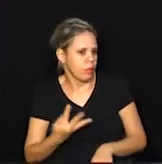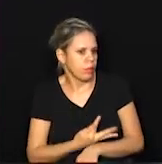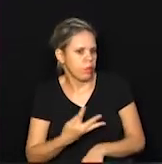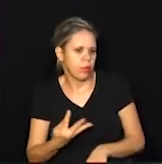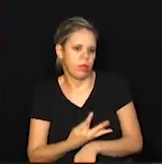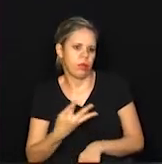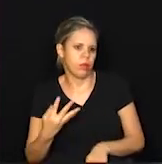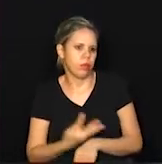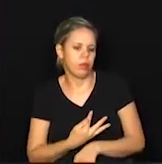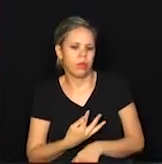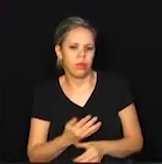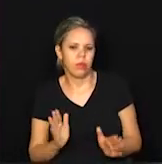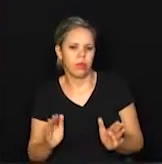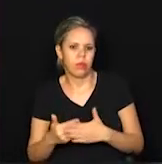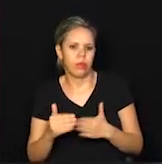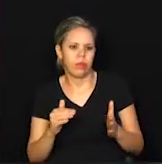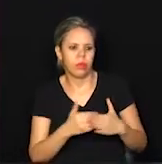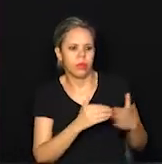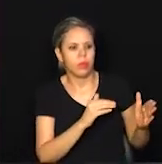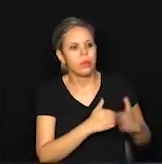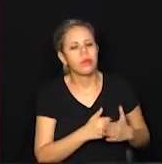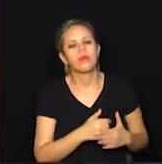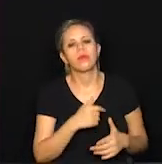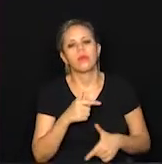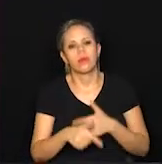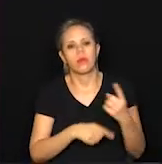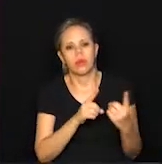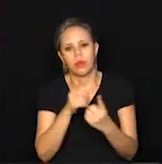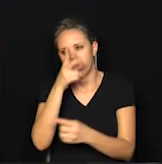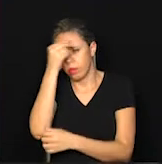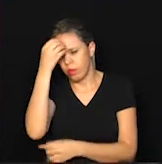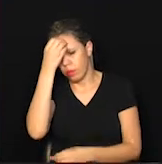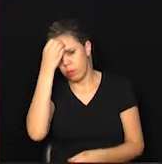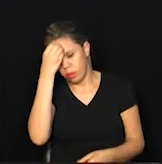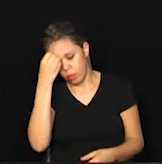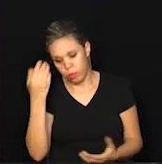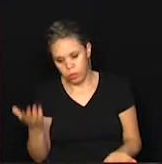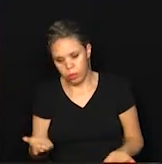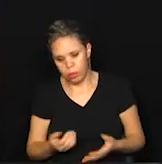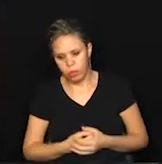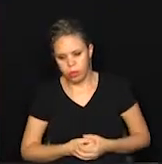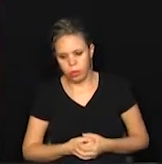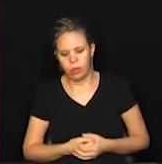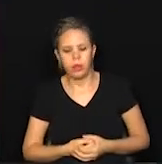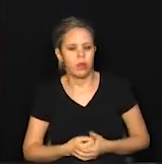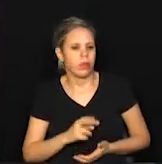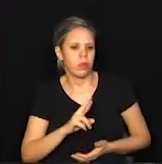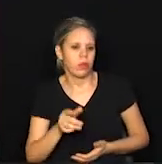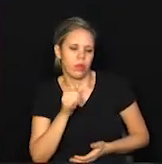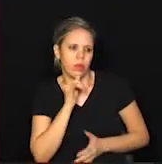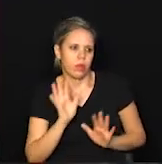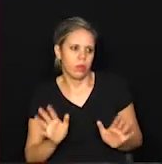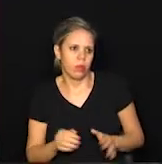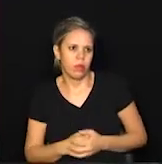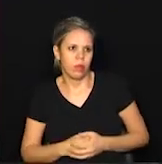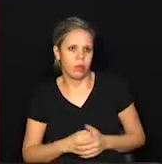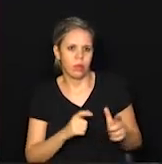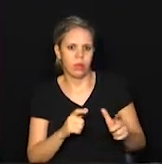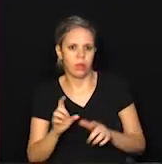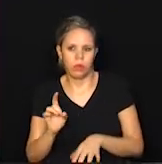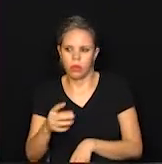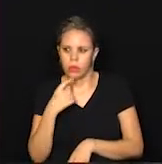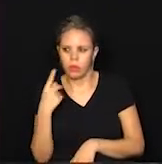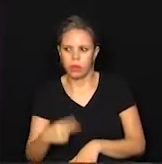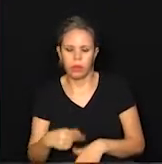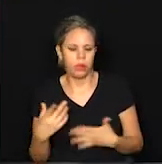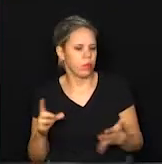de desmonte nos serviços públicos, e é um processo que não é uma questão localizada só em